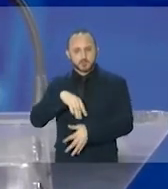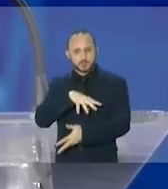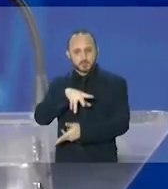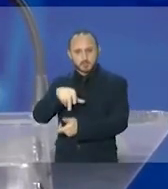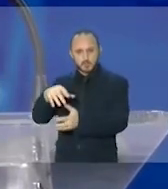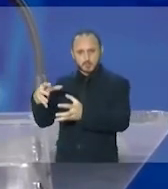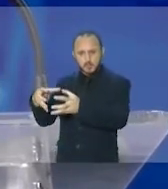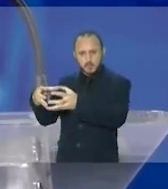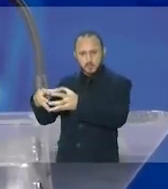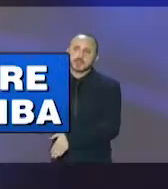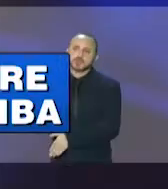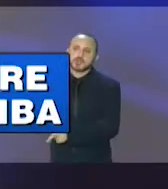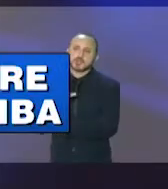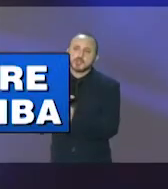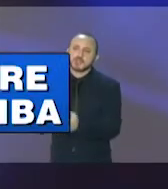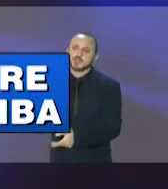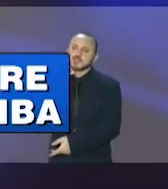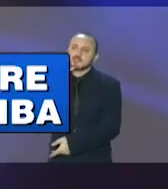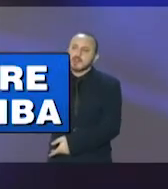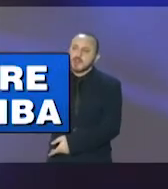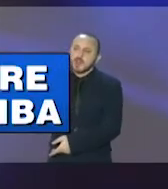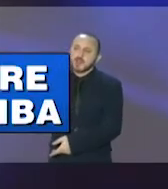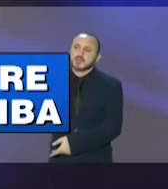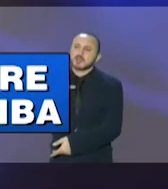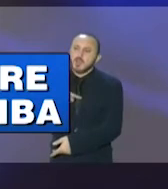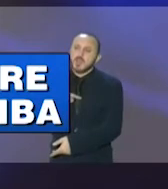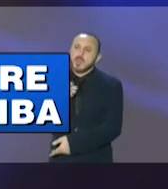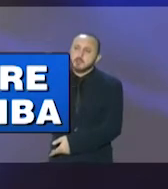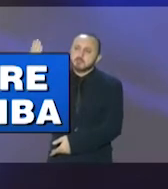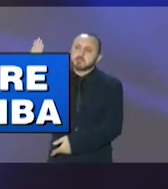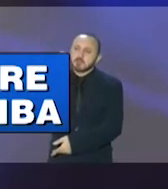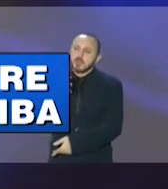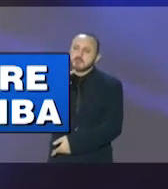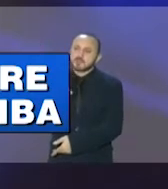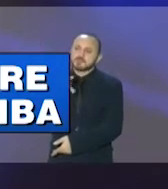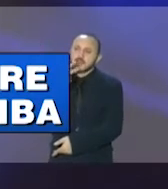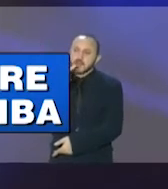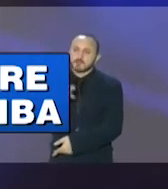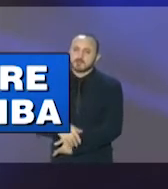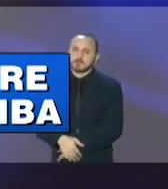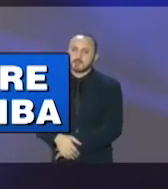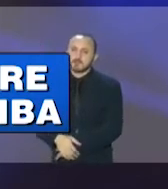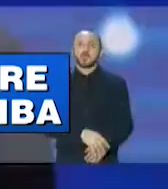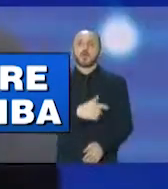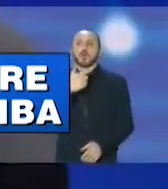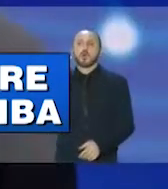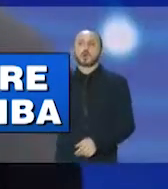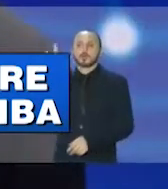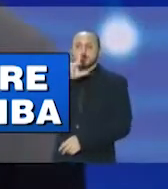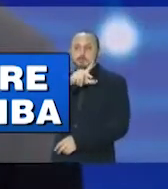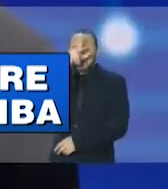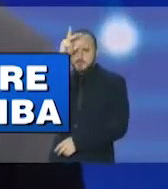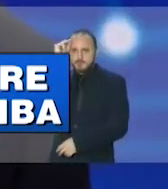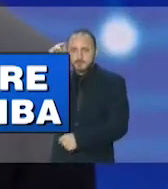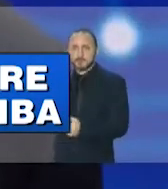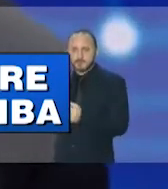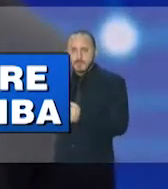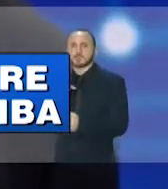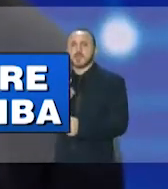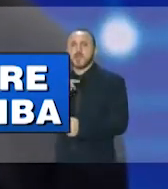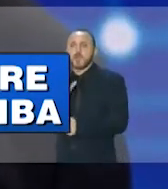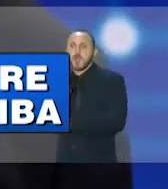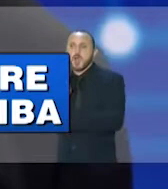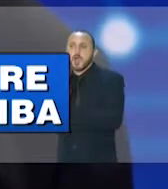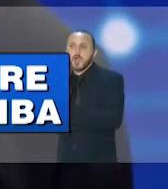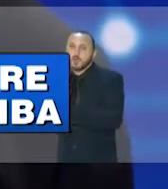sobre a falta de vagas nas creches de Curitiba e apresentaram sugestões. Também fizeram parte das discussões a dívida da